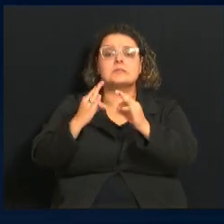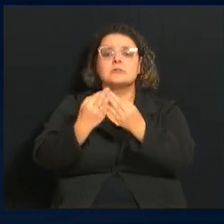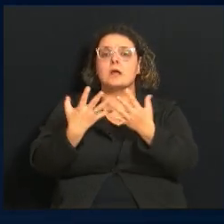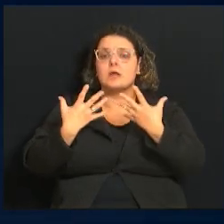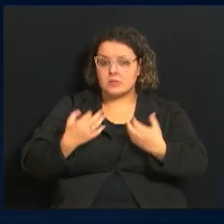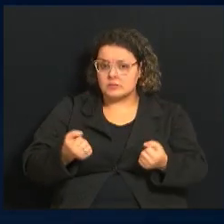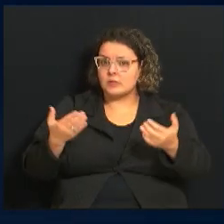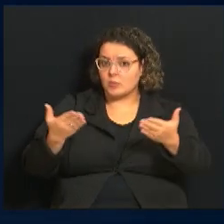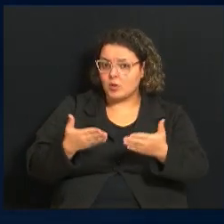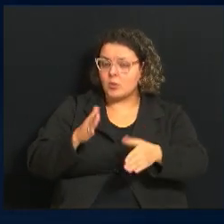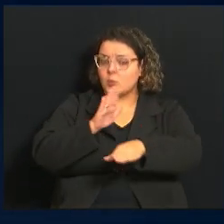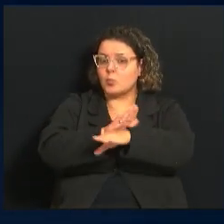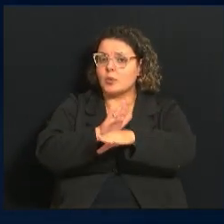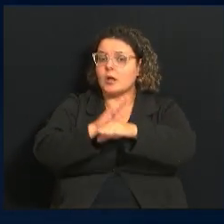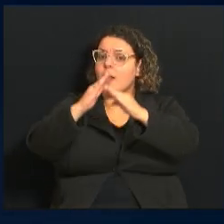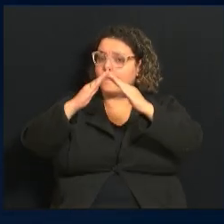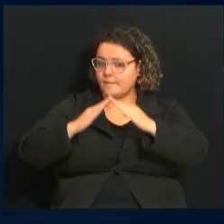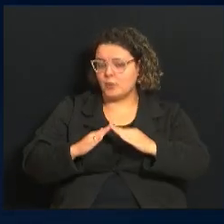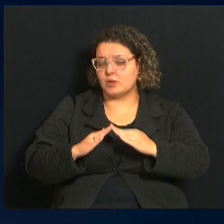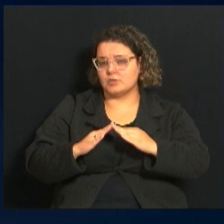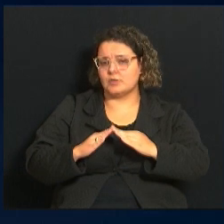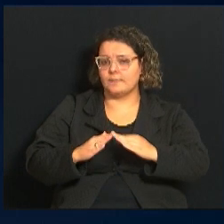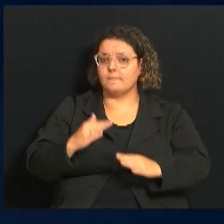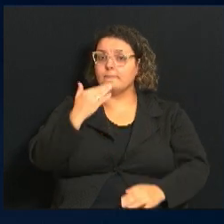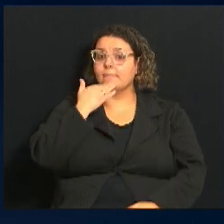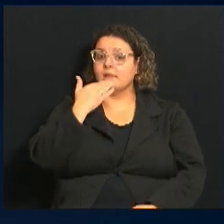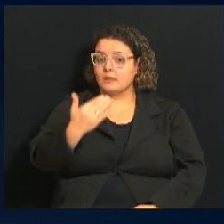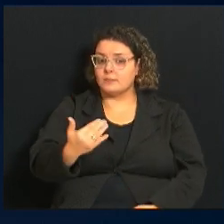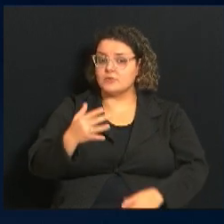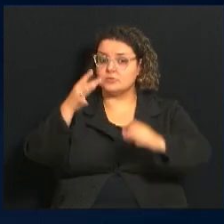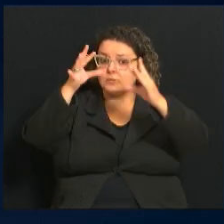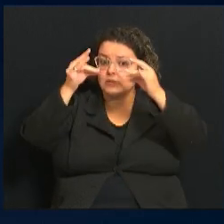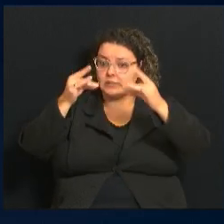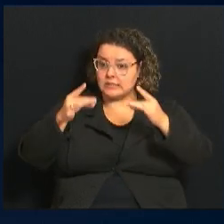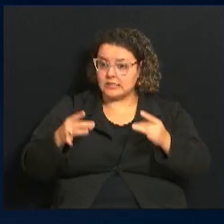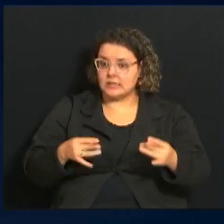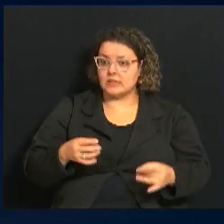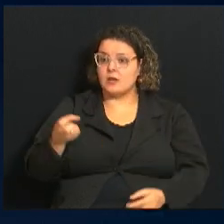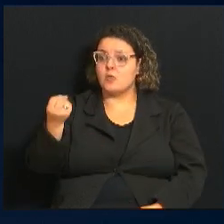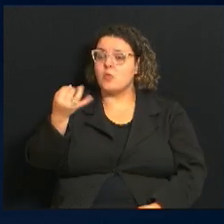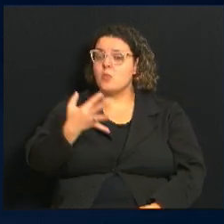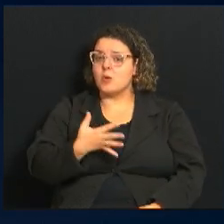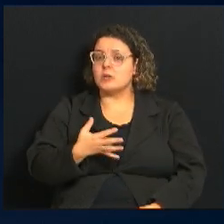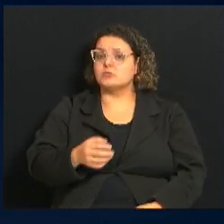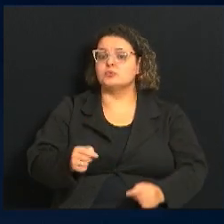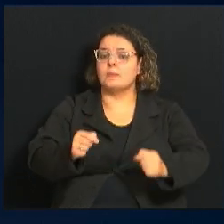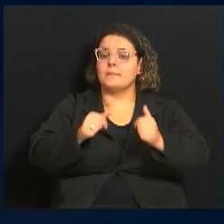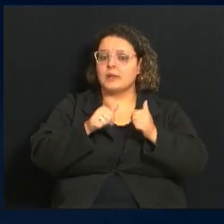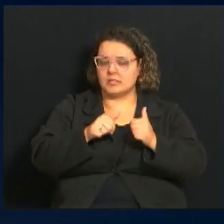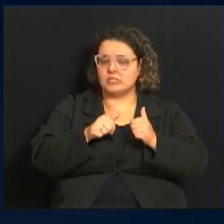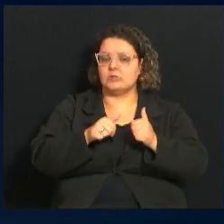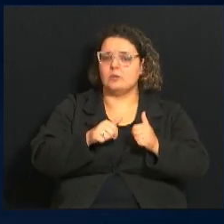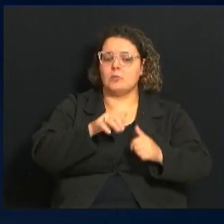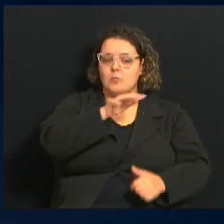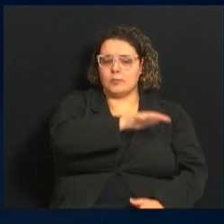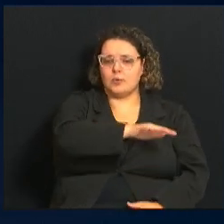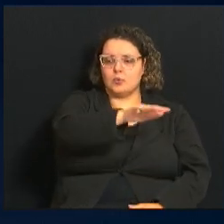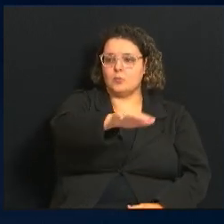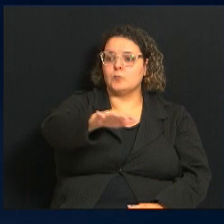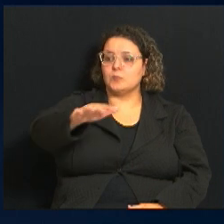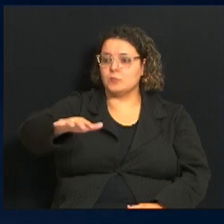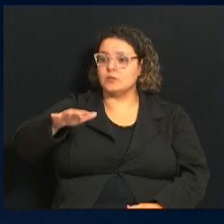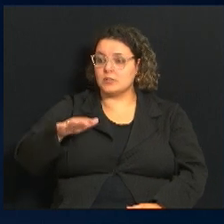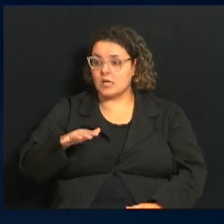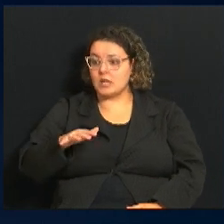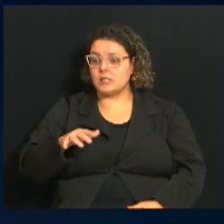atualmente o Auxílio Moradia, pedindo para detalhar a quantidade de beneficiários por região. Também